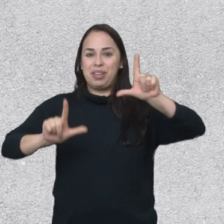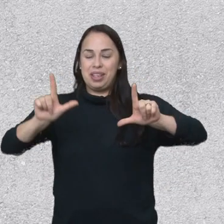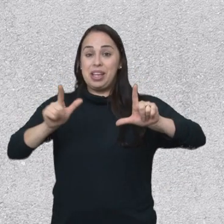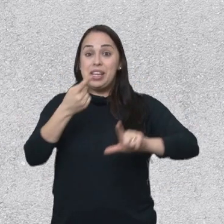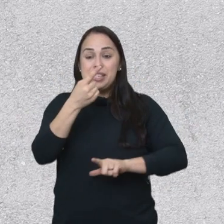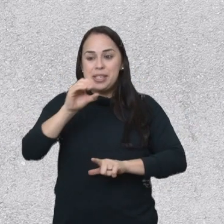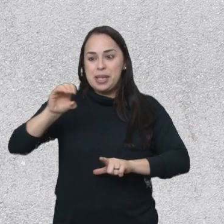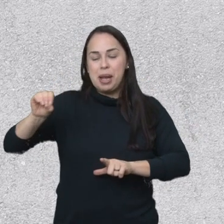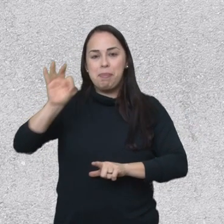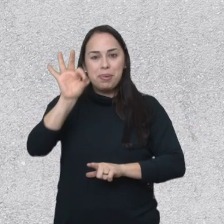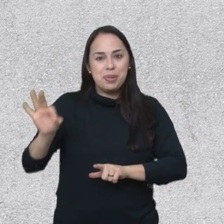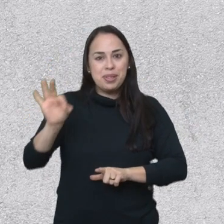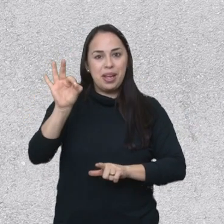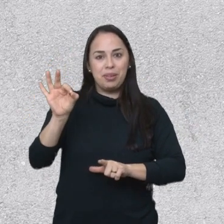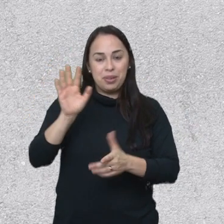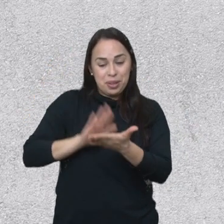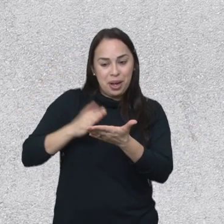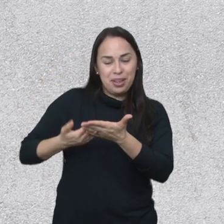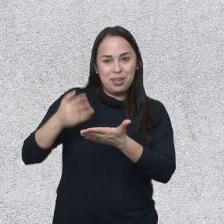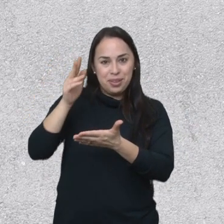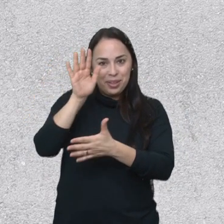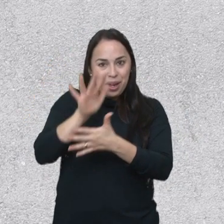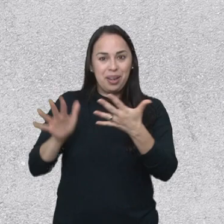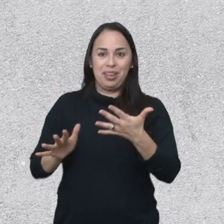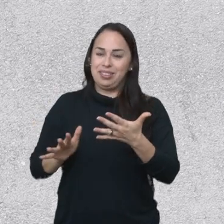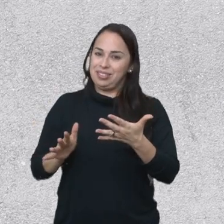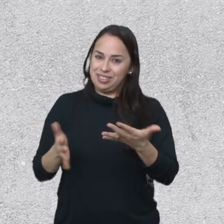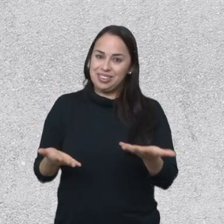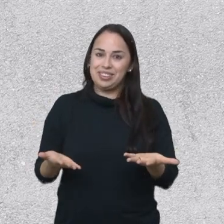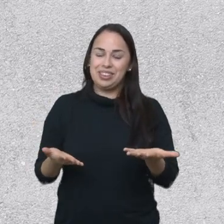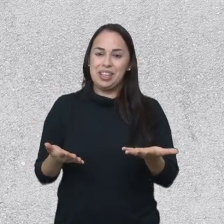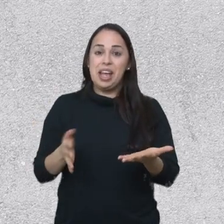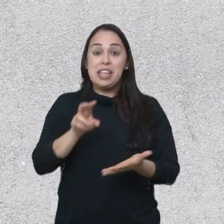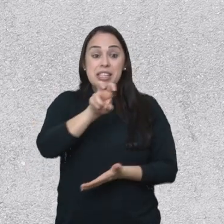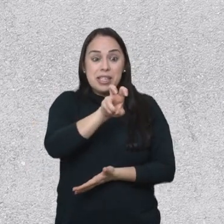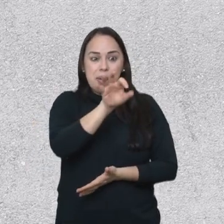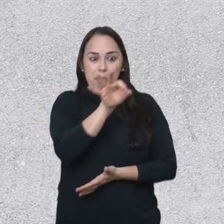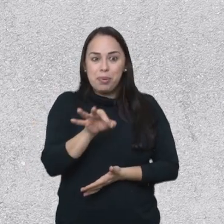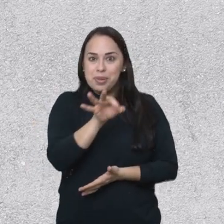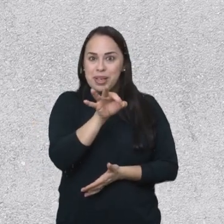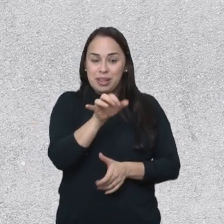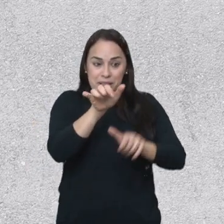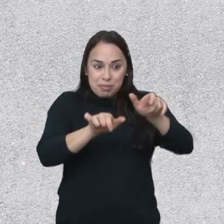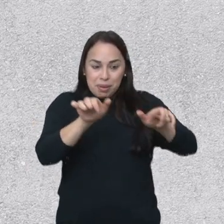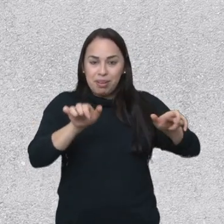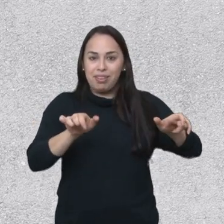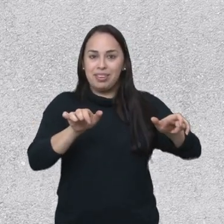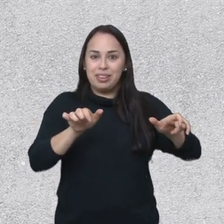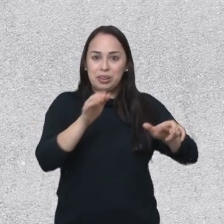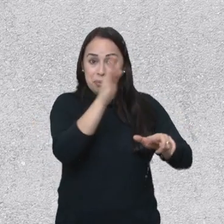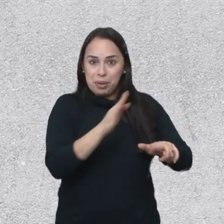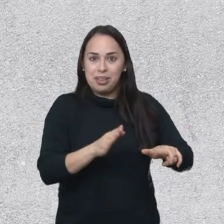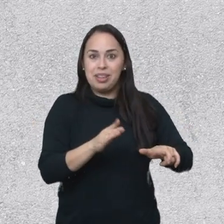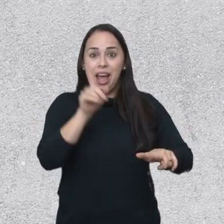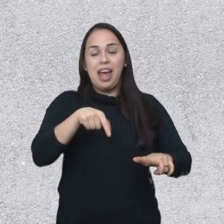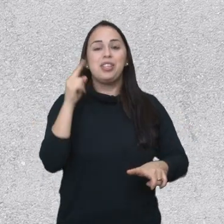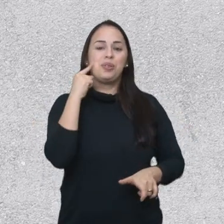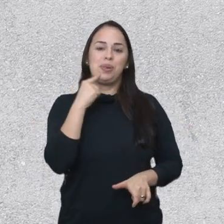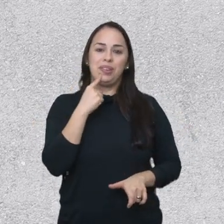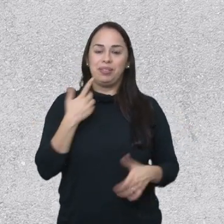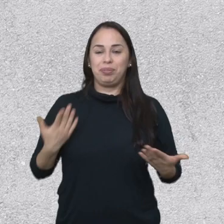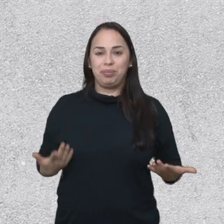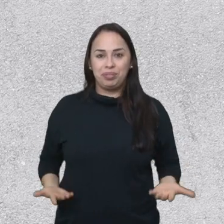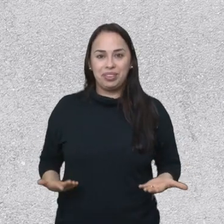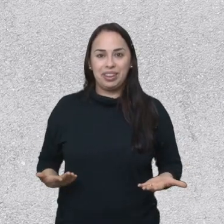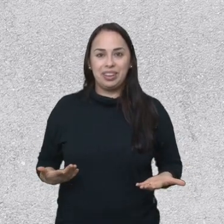Câmara, ter 100% do conteúdo traduzido em Libras. Isso faz todo sentido, já que 5% da população brasileira são de